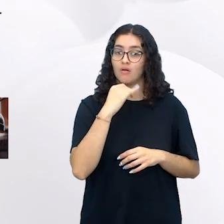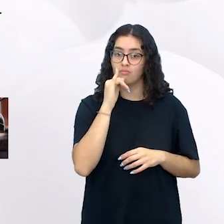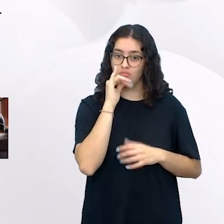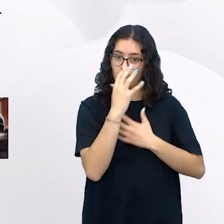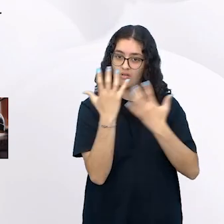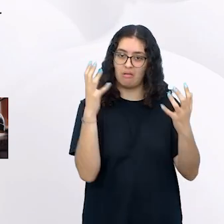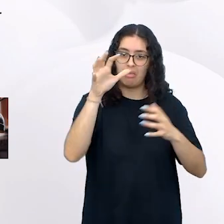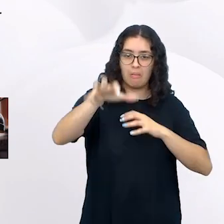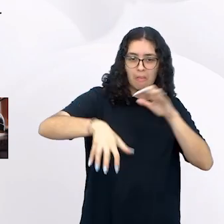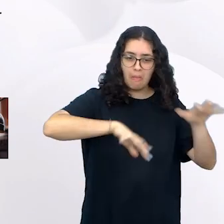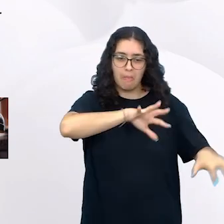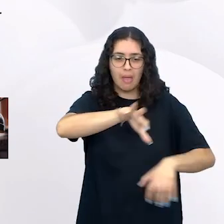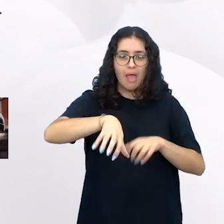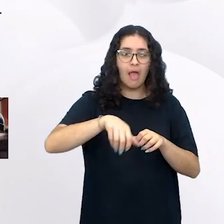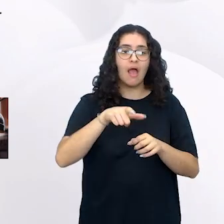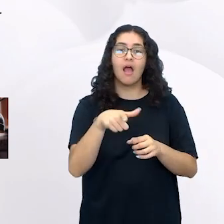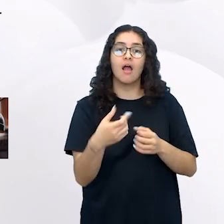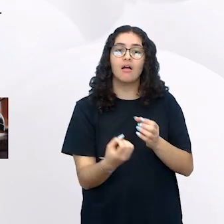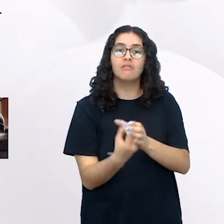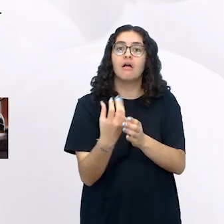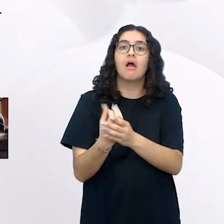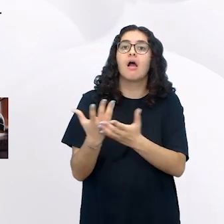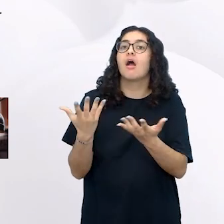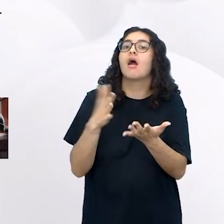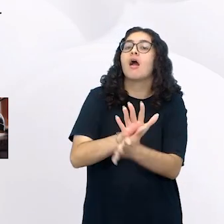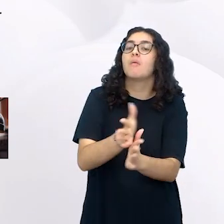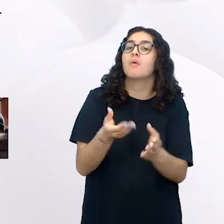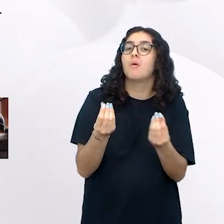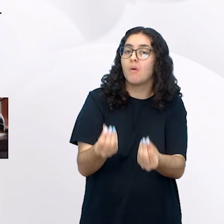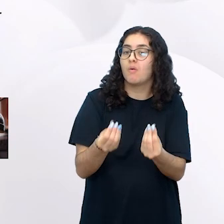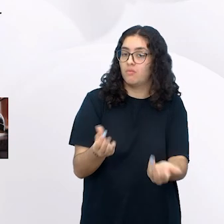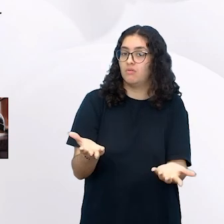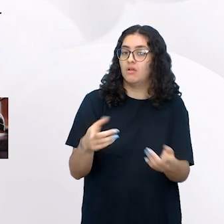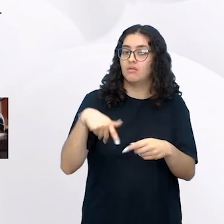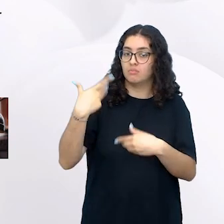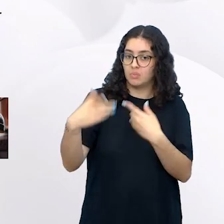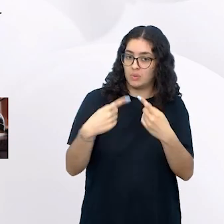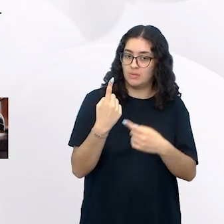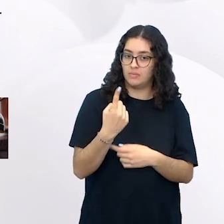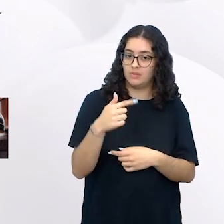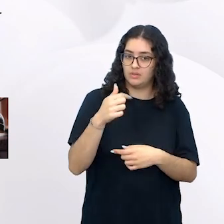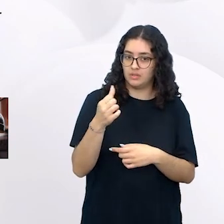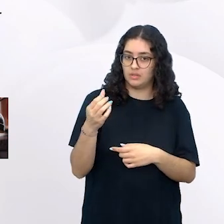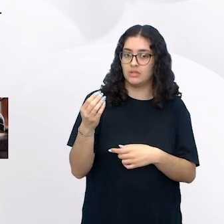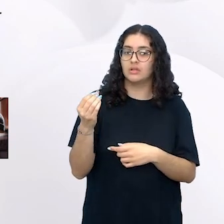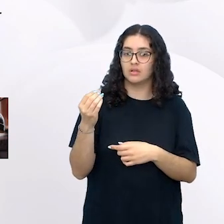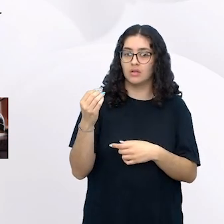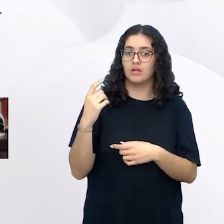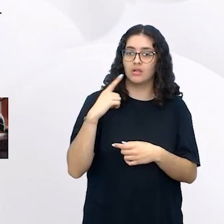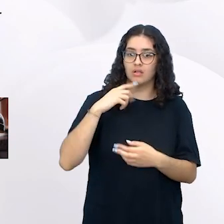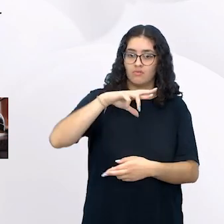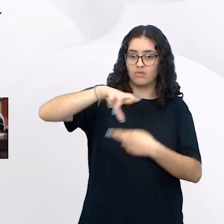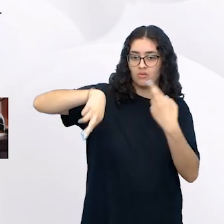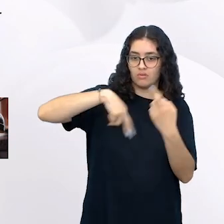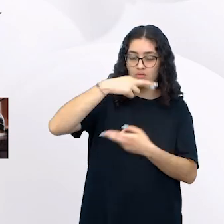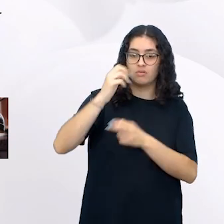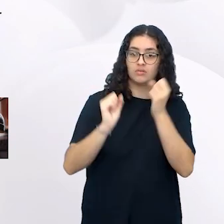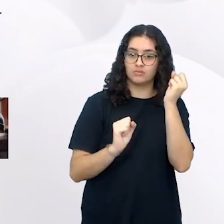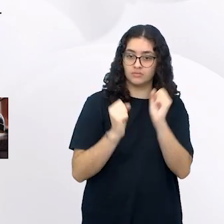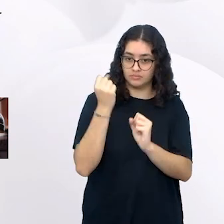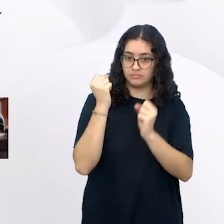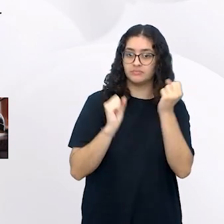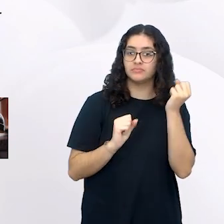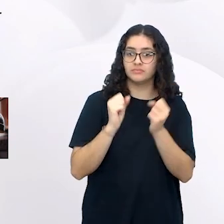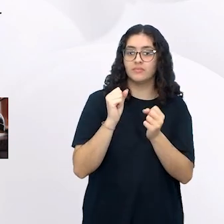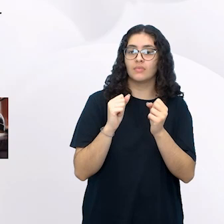a partir daí a gente avança, né, em 1760, o início da Revolução Industrial, marcada principalmente pelo advento da